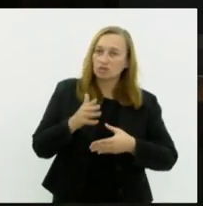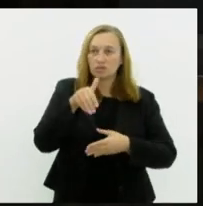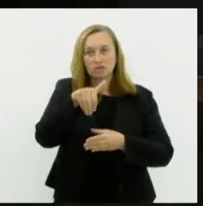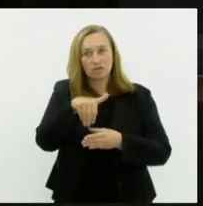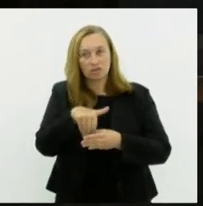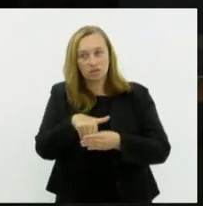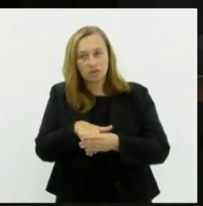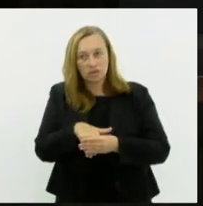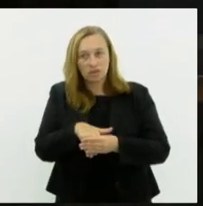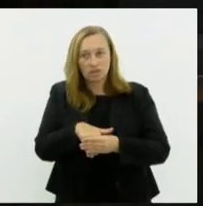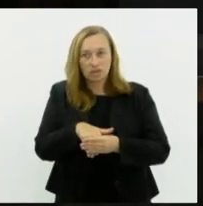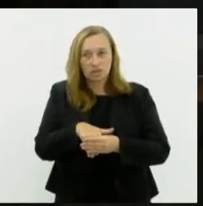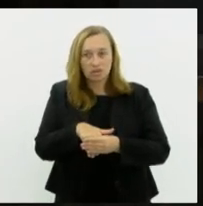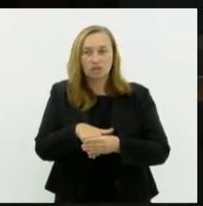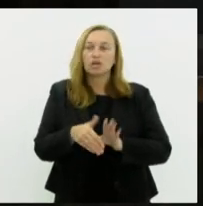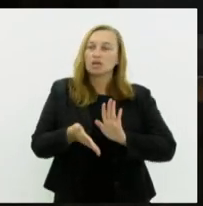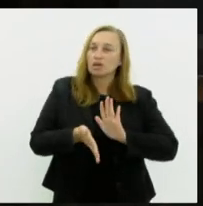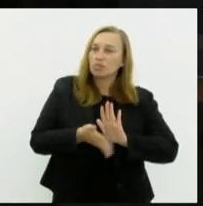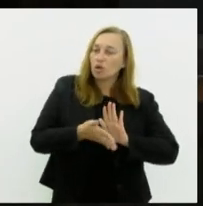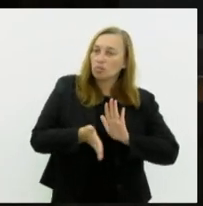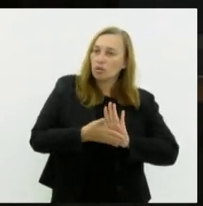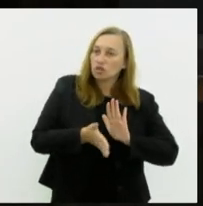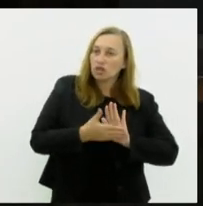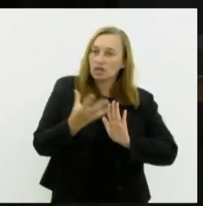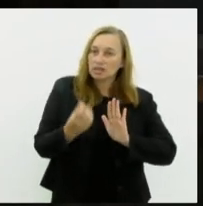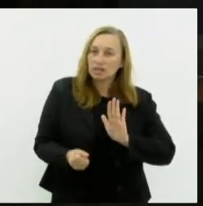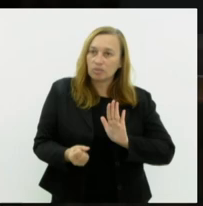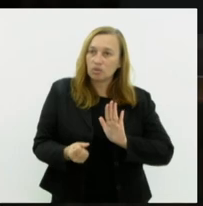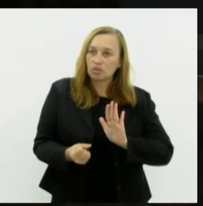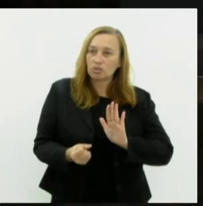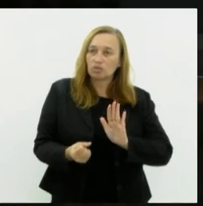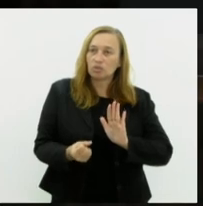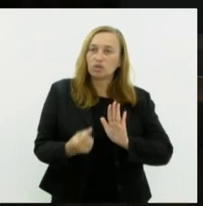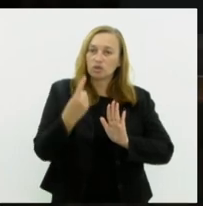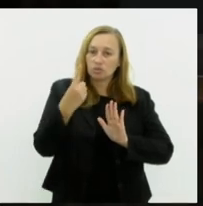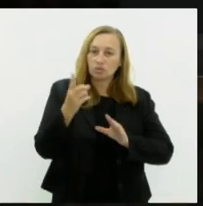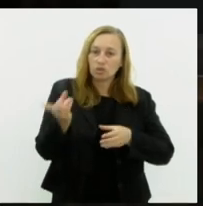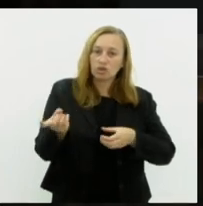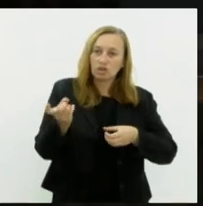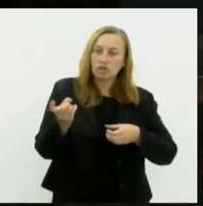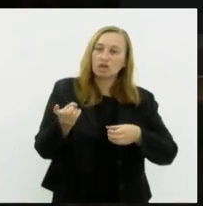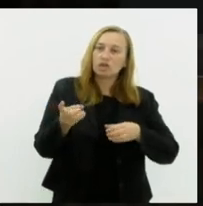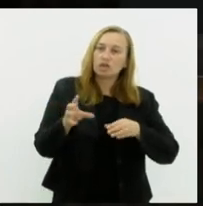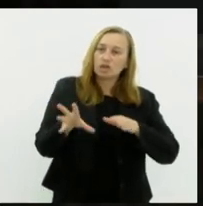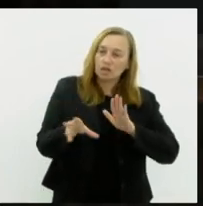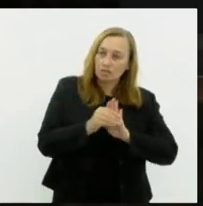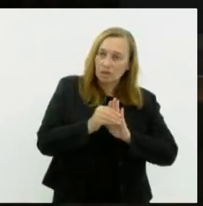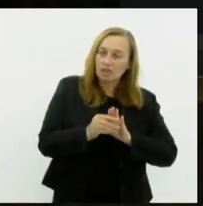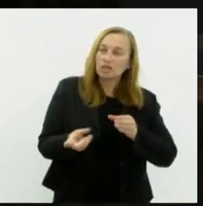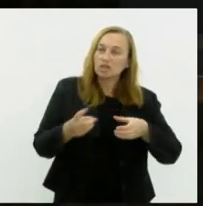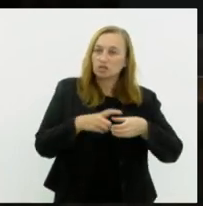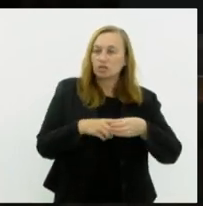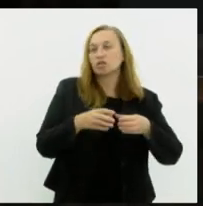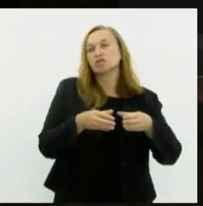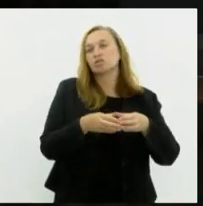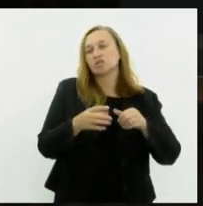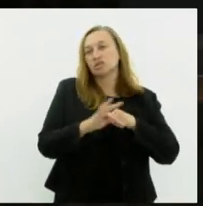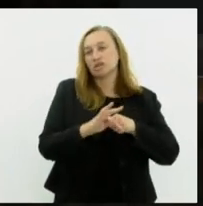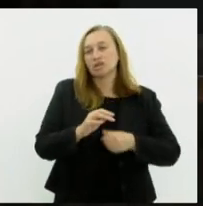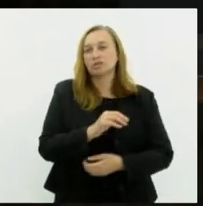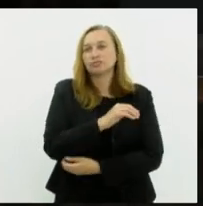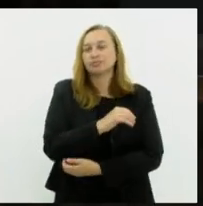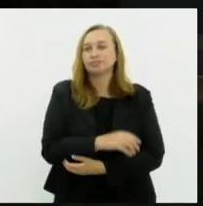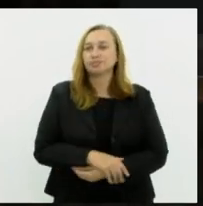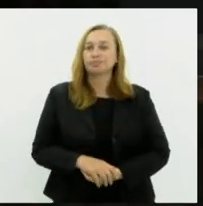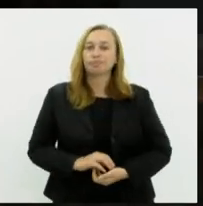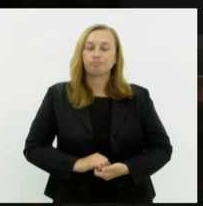encerrada a discussão. A presente proposta recebeu uma emenda e retorna às comissões